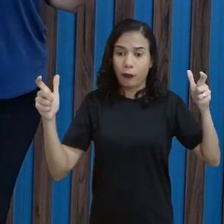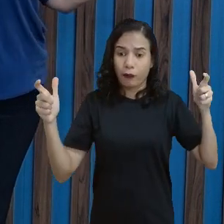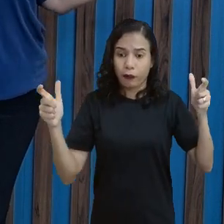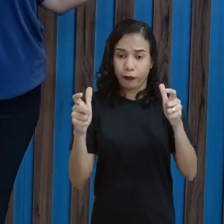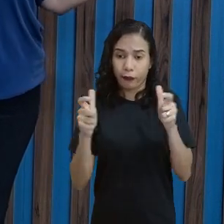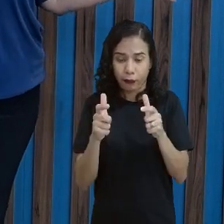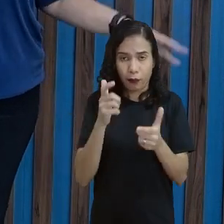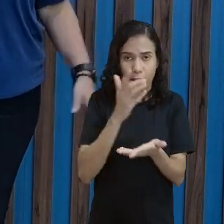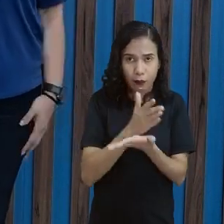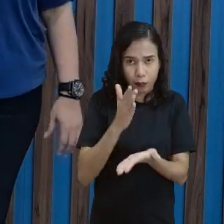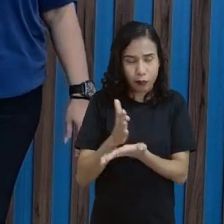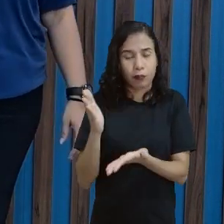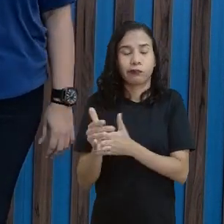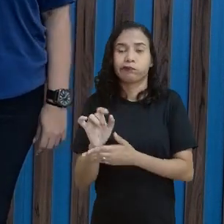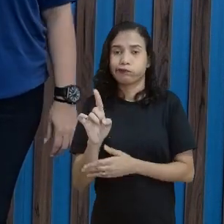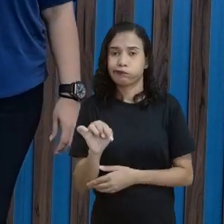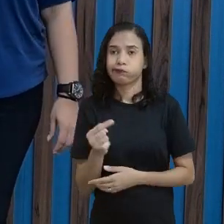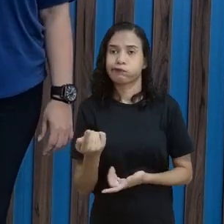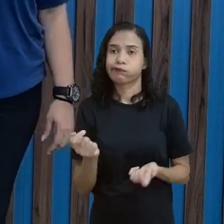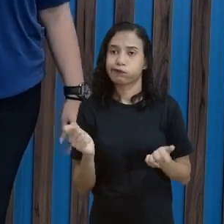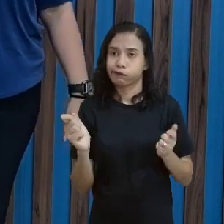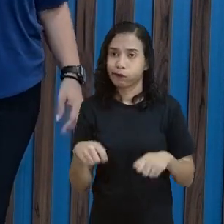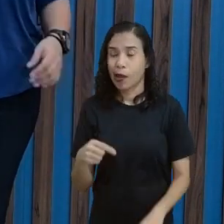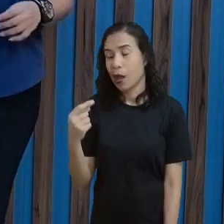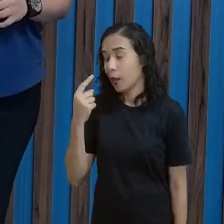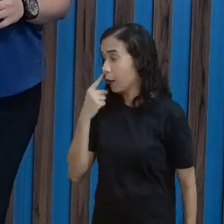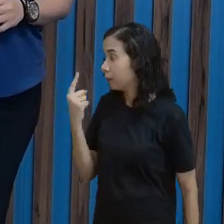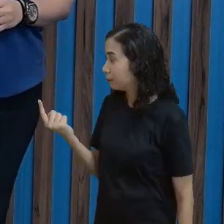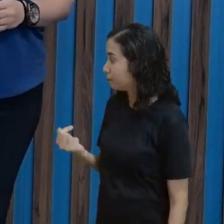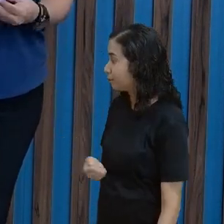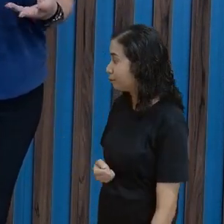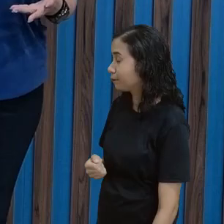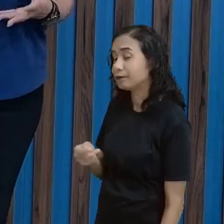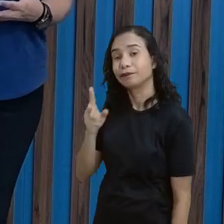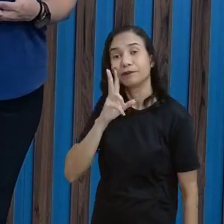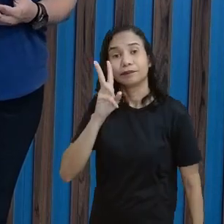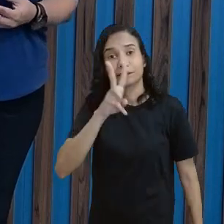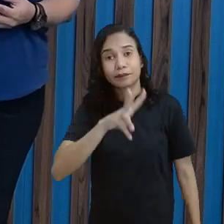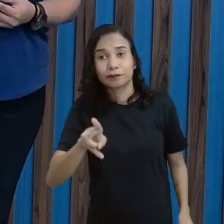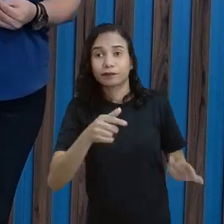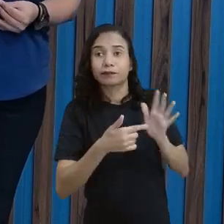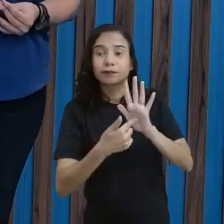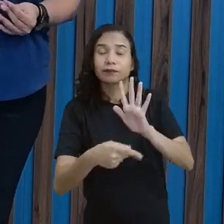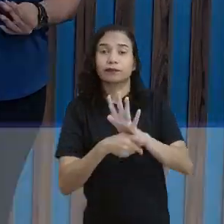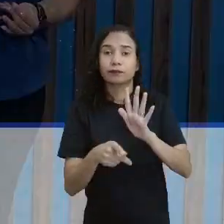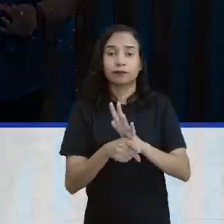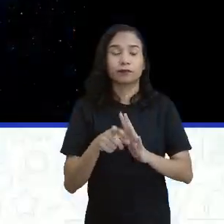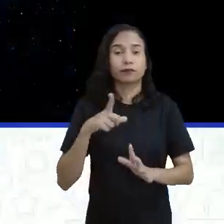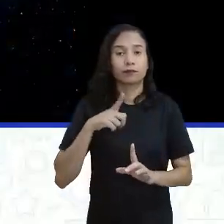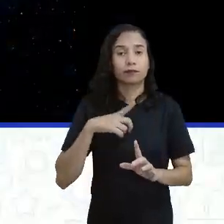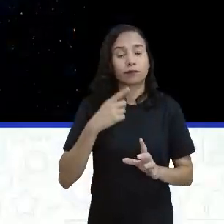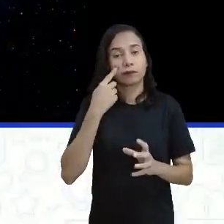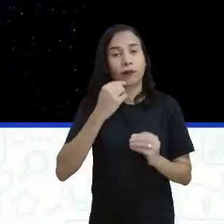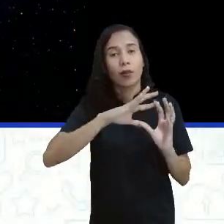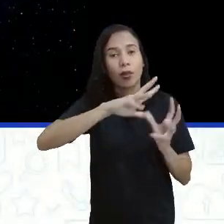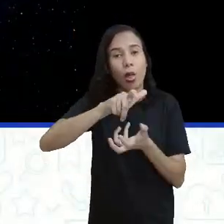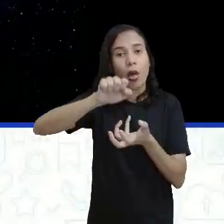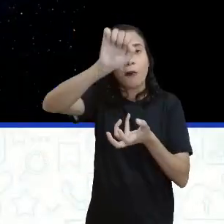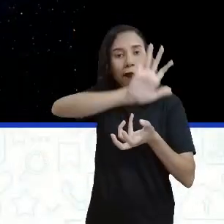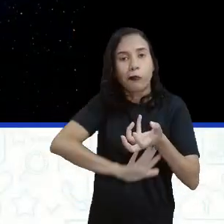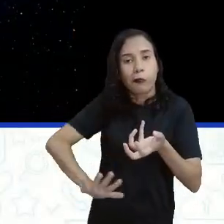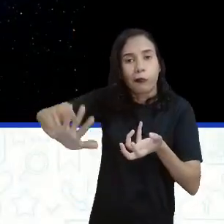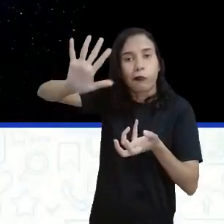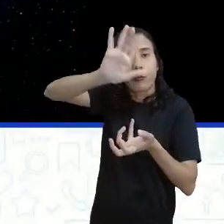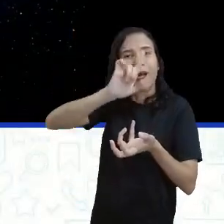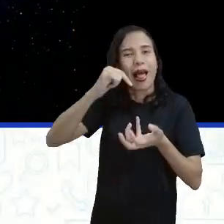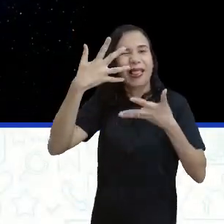Dividir em várias partículas menores, né? Então, a gente está vendo aí a representação desse campo magnético, né? Olha só que